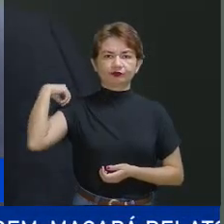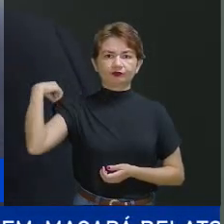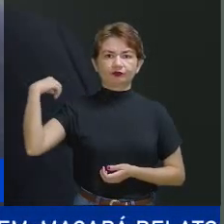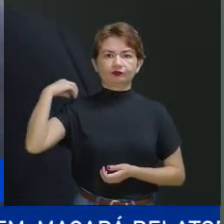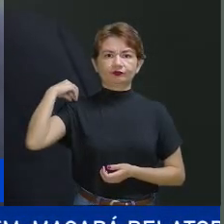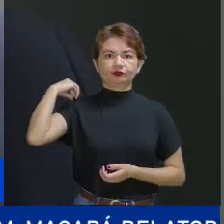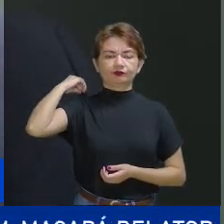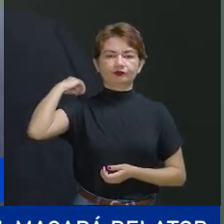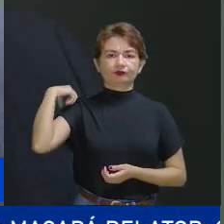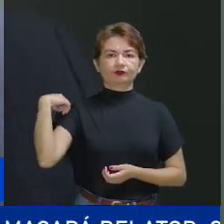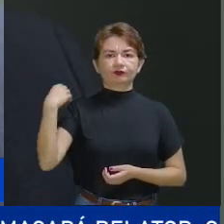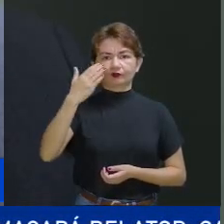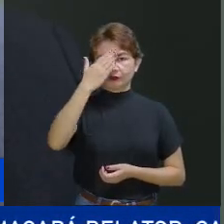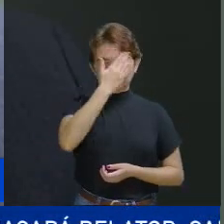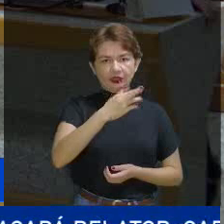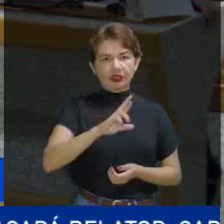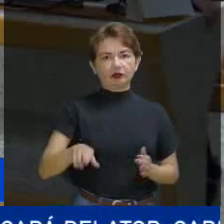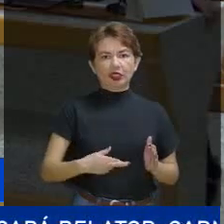Obrigado, Carlos Torque.